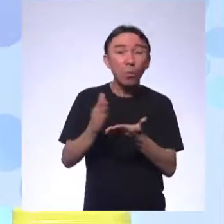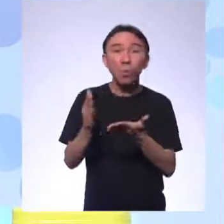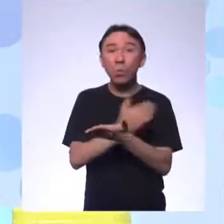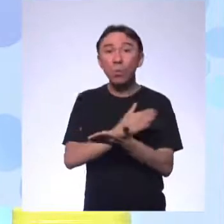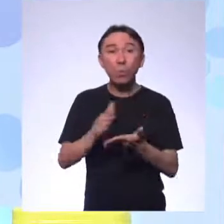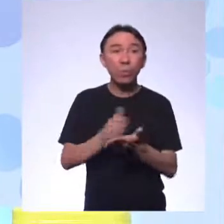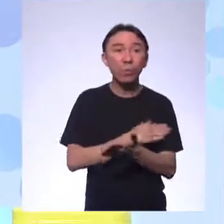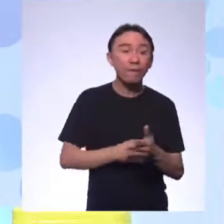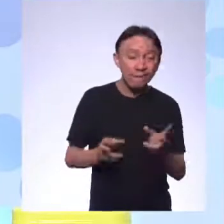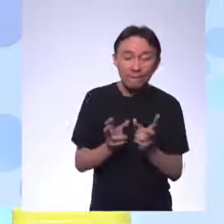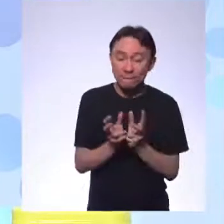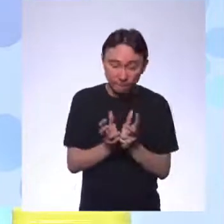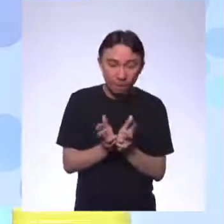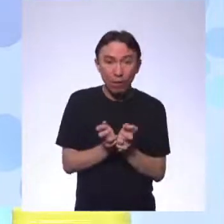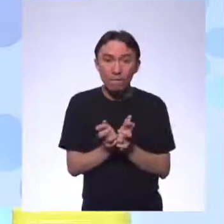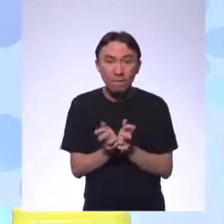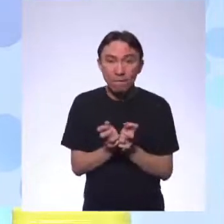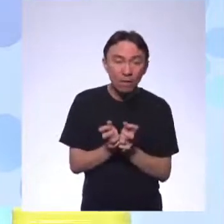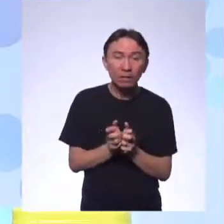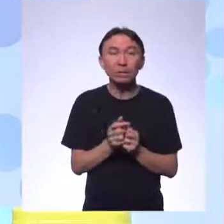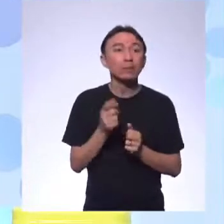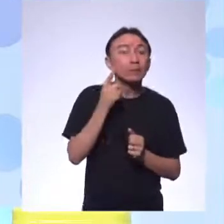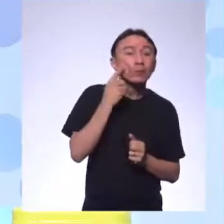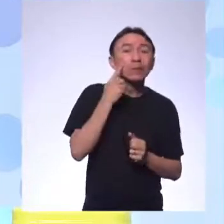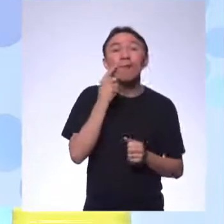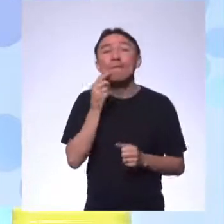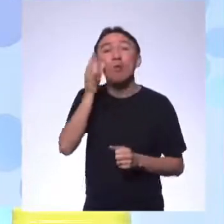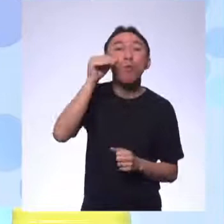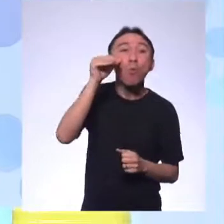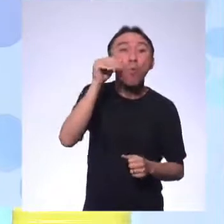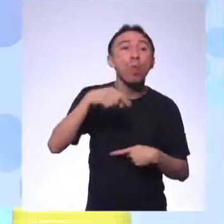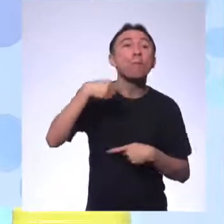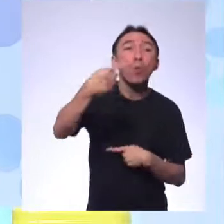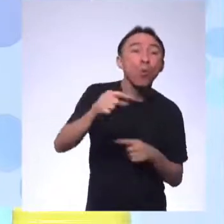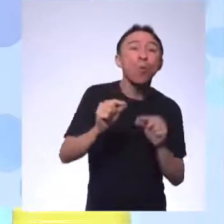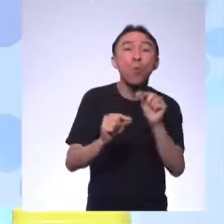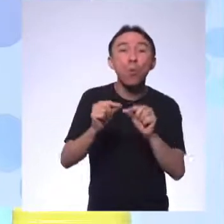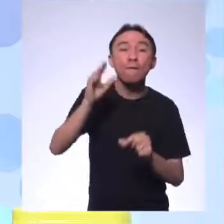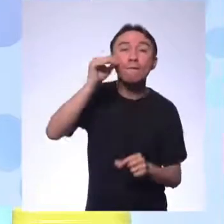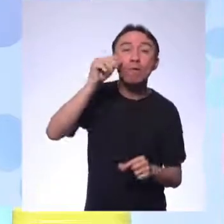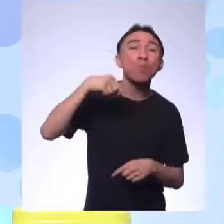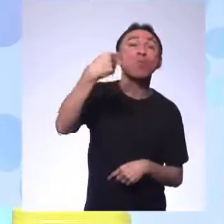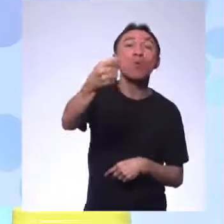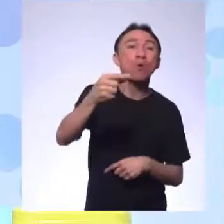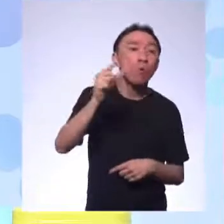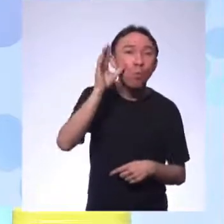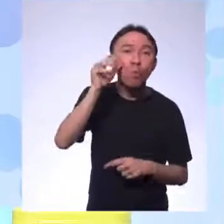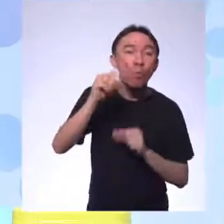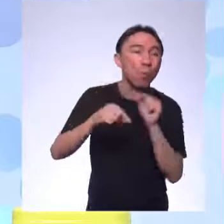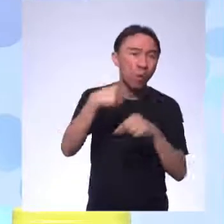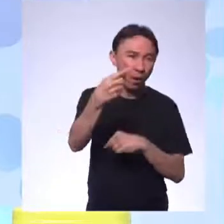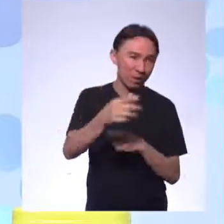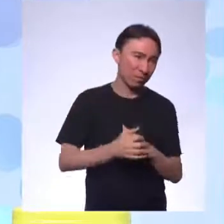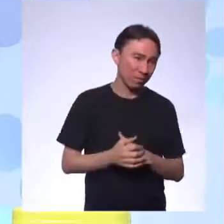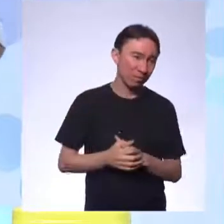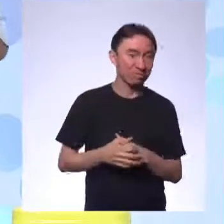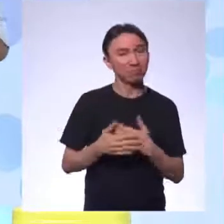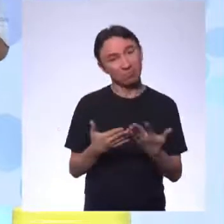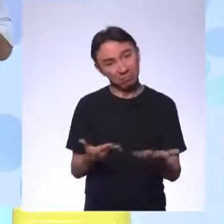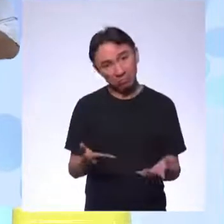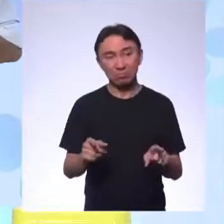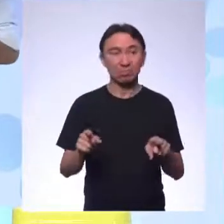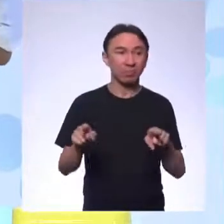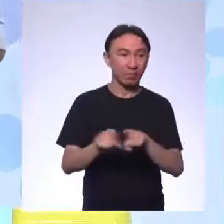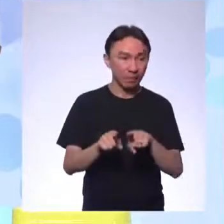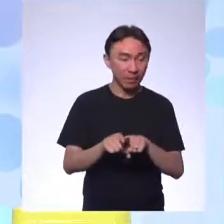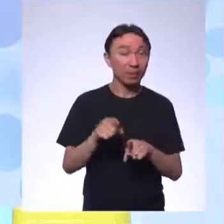fica curioso para saber o que vai acontecer na próxima tela, então você tem um gancho, vai lá. Claro, é polêmico o que eu estou falando? Talvez não tanto, né? Então, vamos